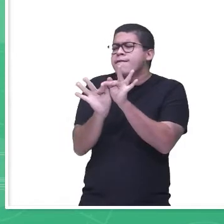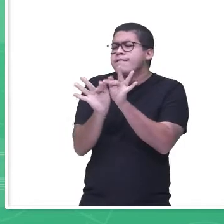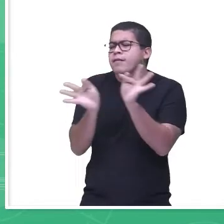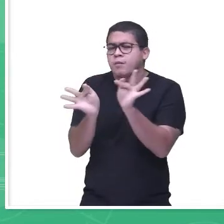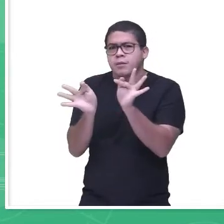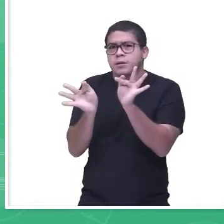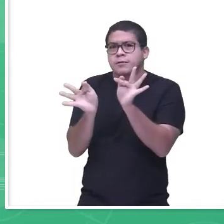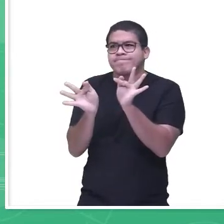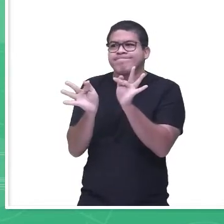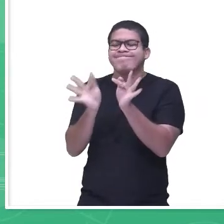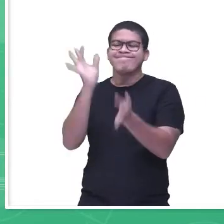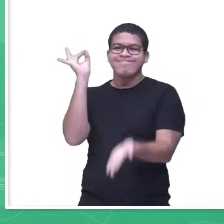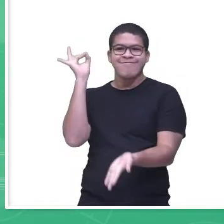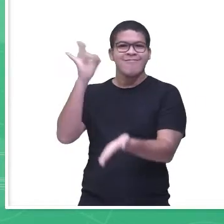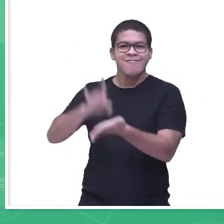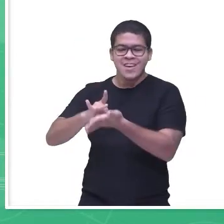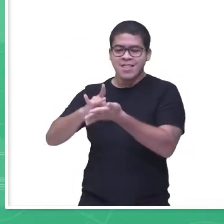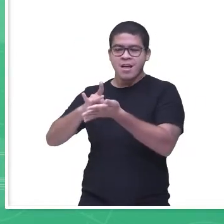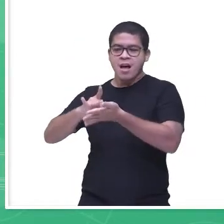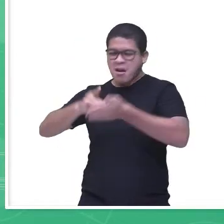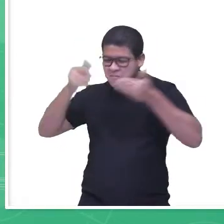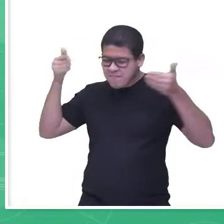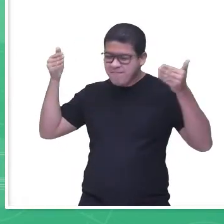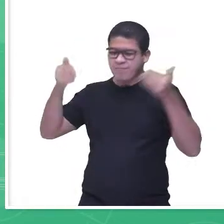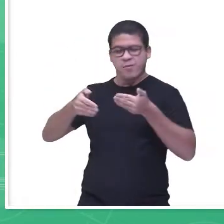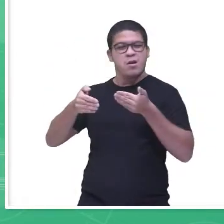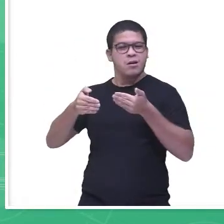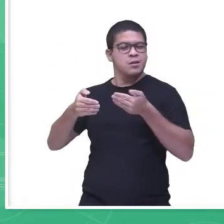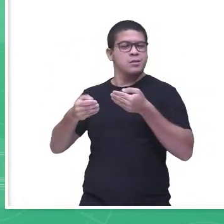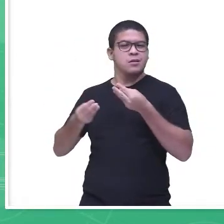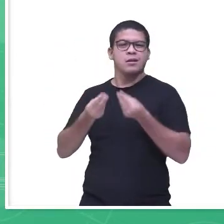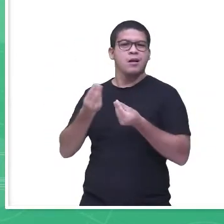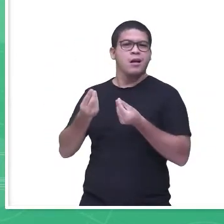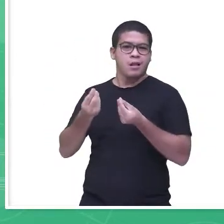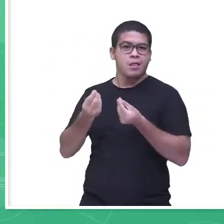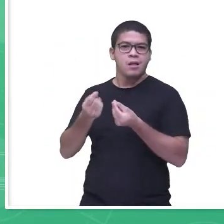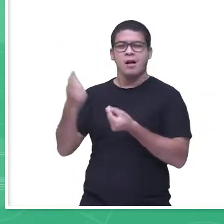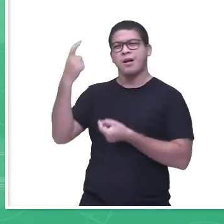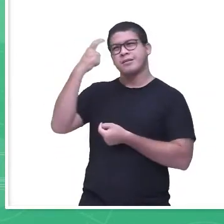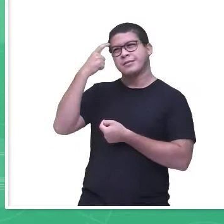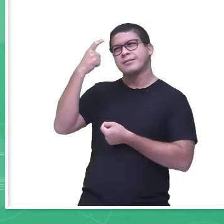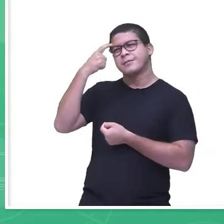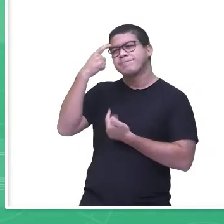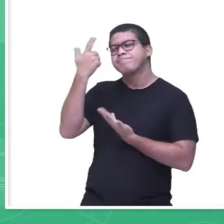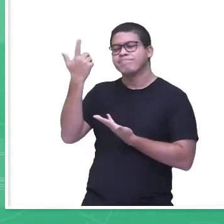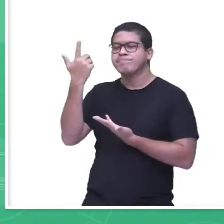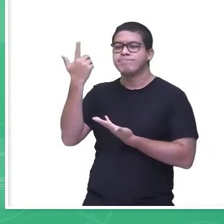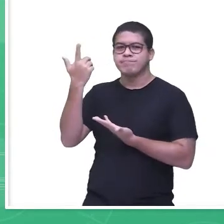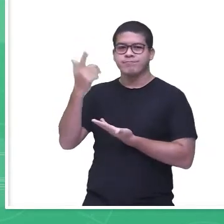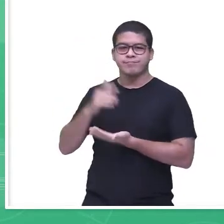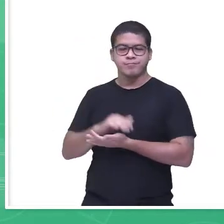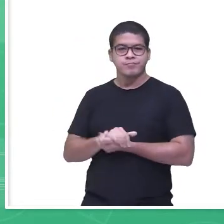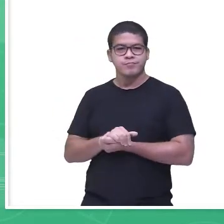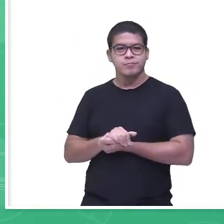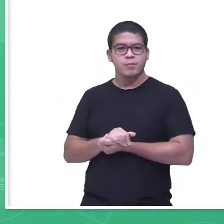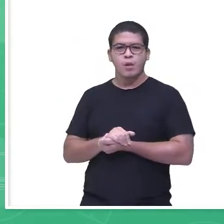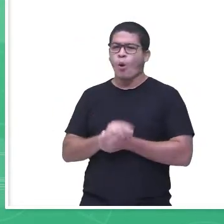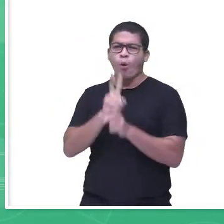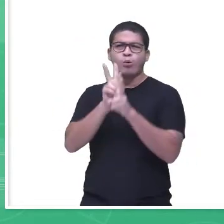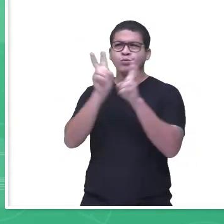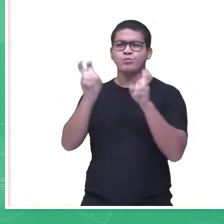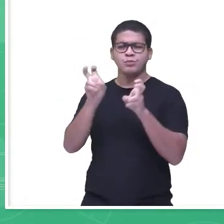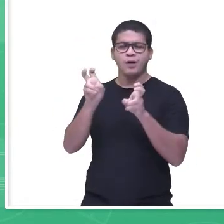uma verdade absoluta. Era essa a ideia dos sofistas. Vocês estão eu estou falando dos sofistas aqui, vocês